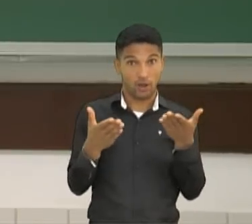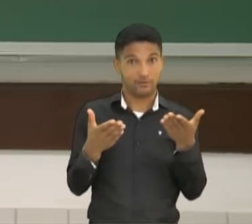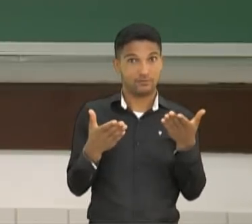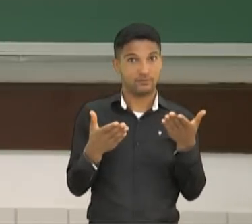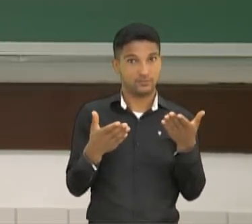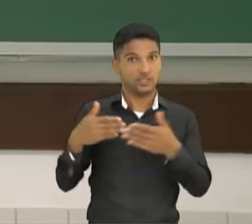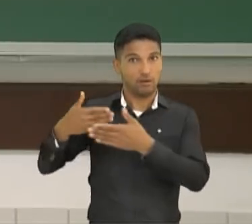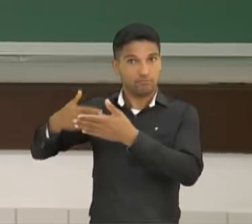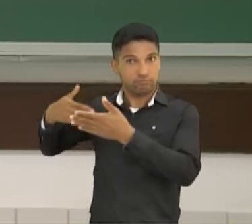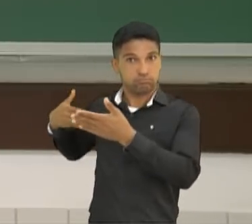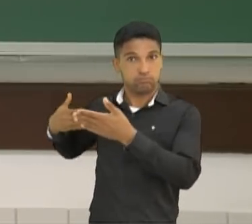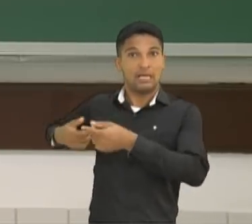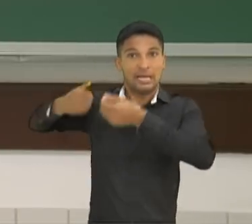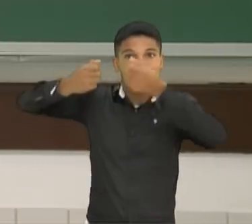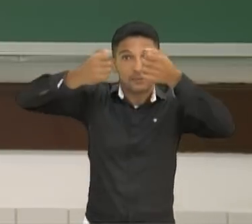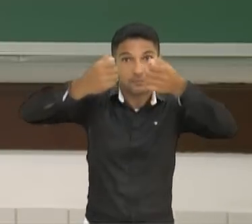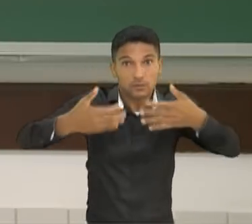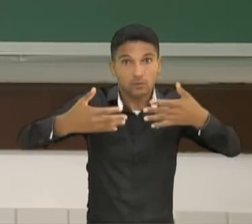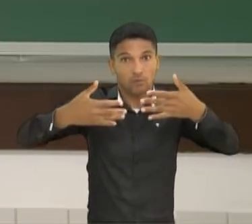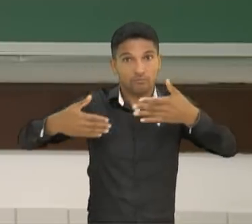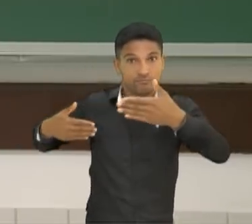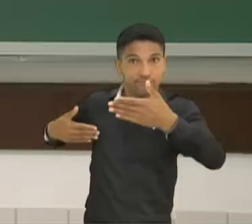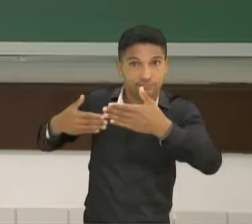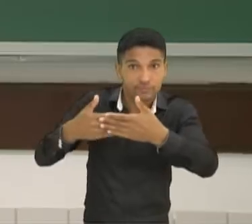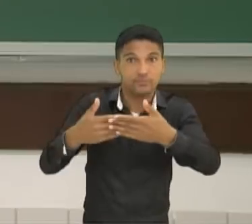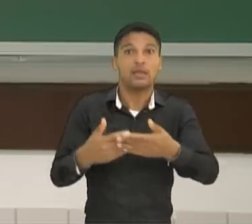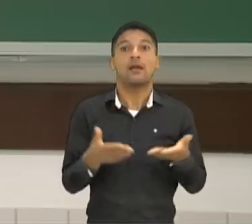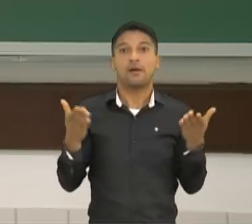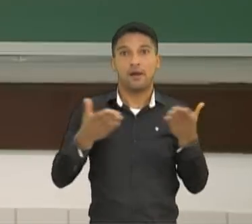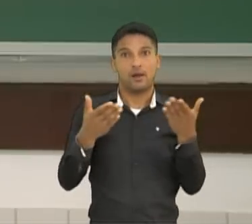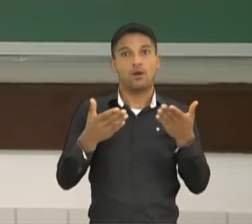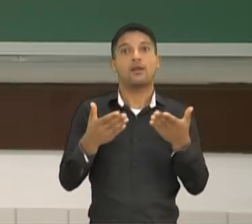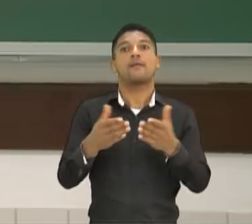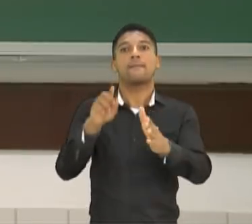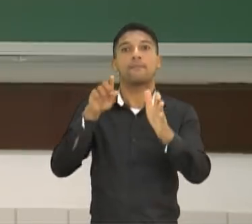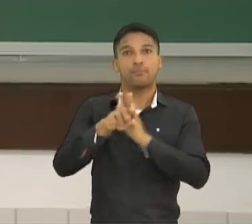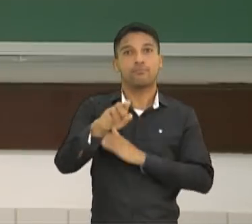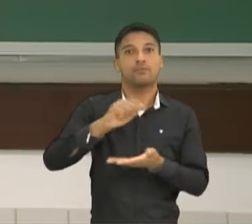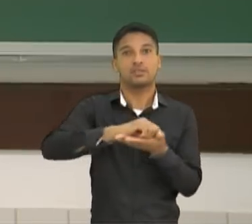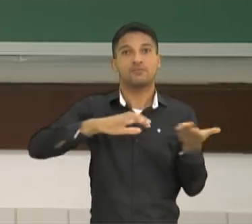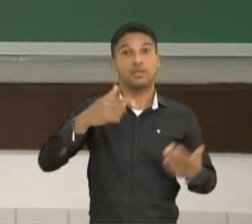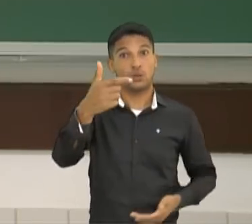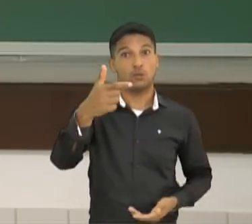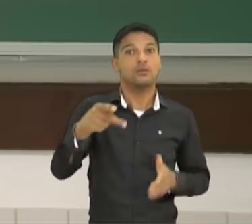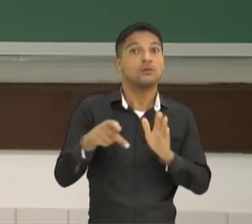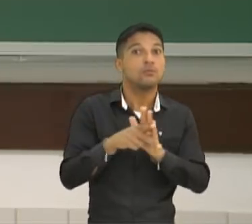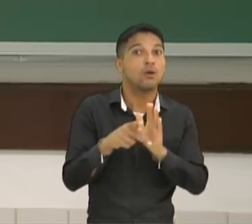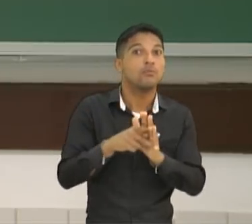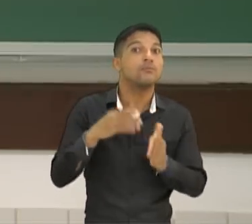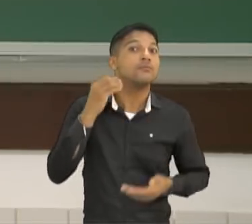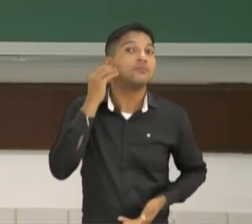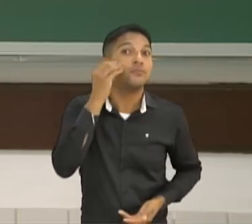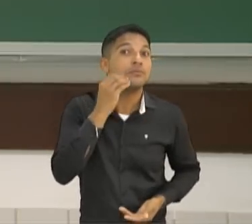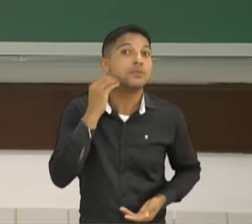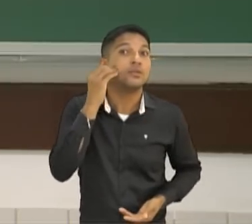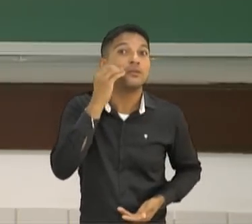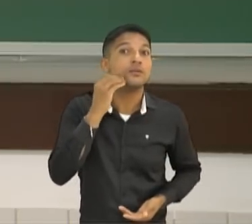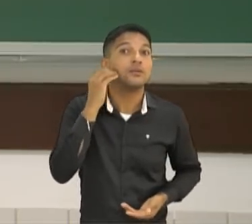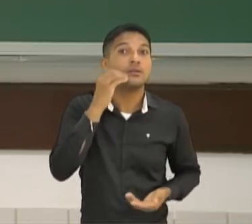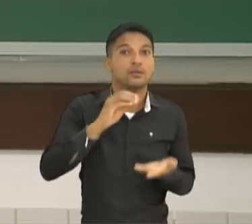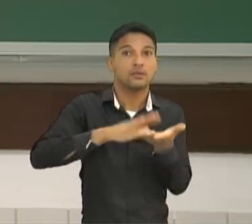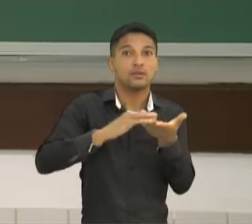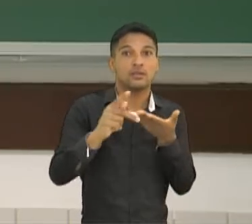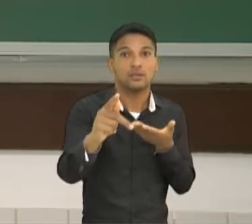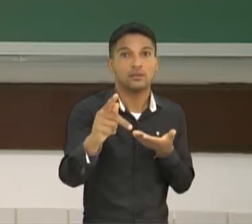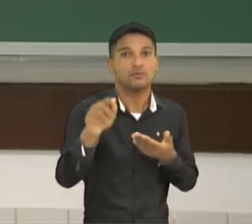tá? Atividade 2, cite outros exemplos de senso comum que nós encontramos no cotidiano.